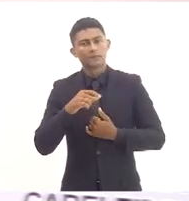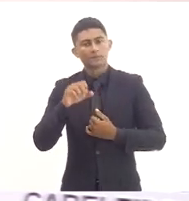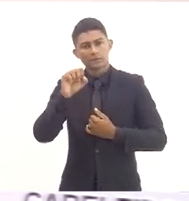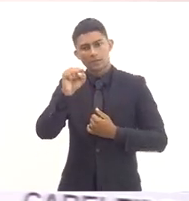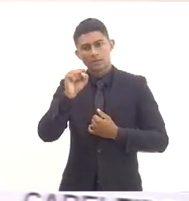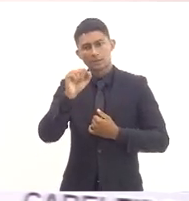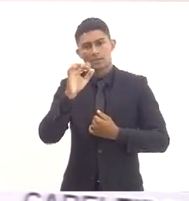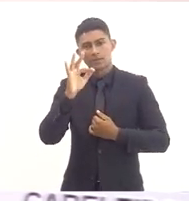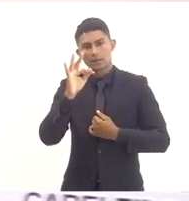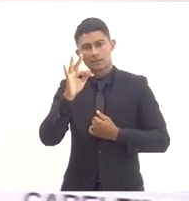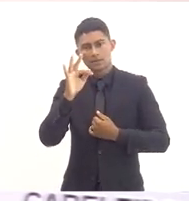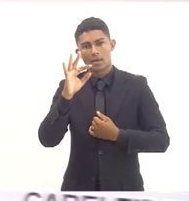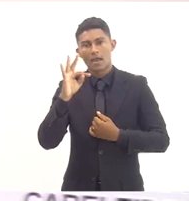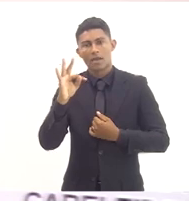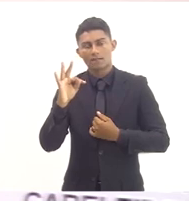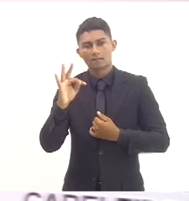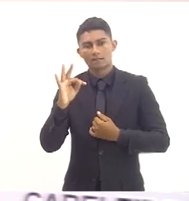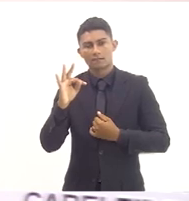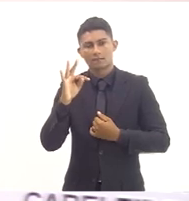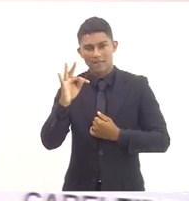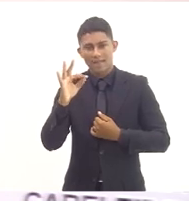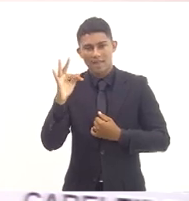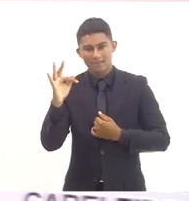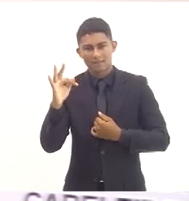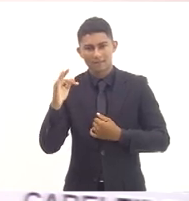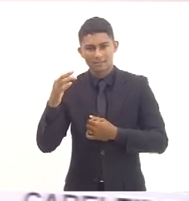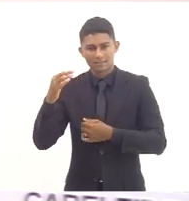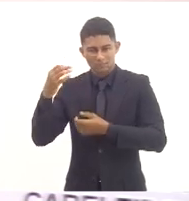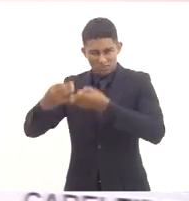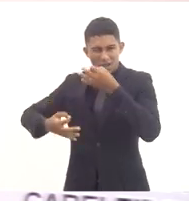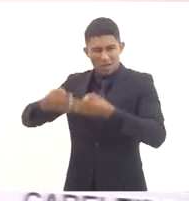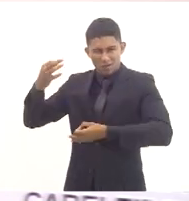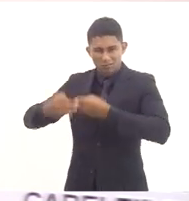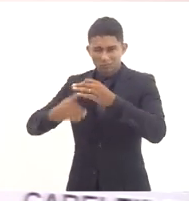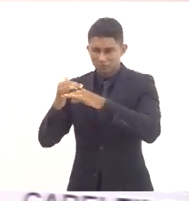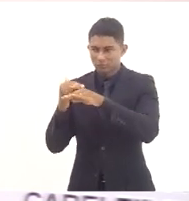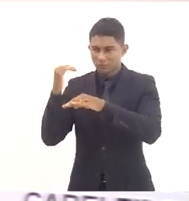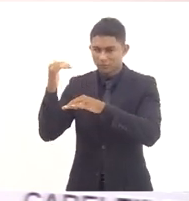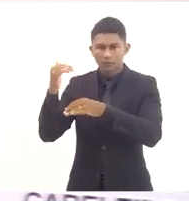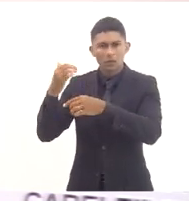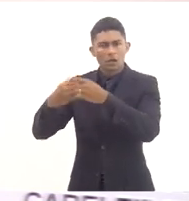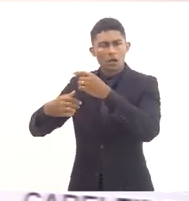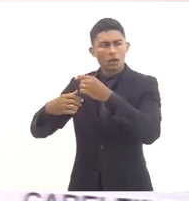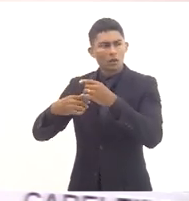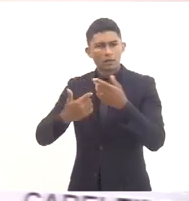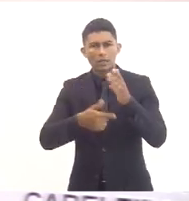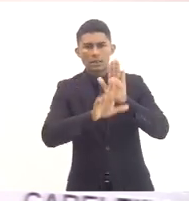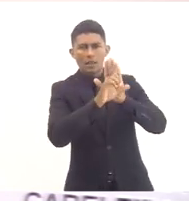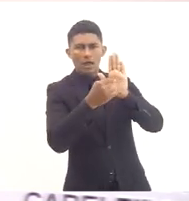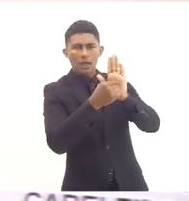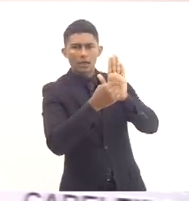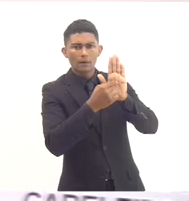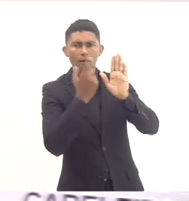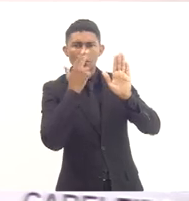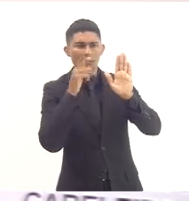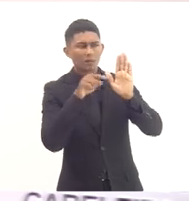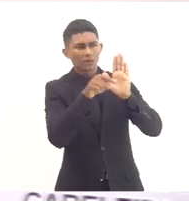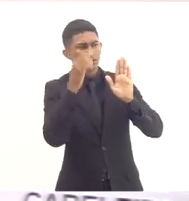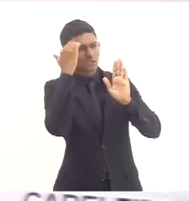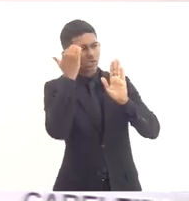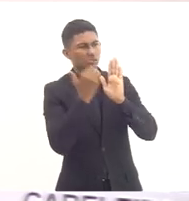STF e ela é constantemente atacado ela é constantemente desafiada na sua aplicabilidade